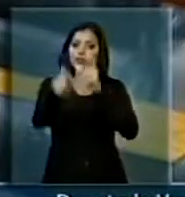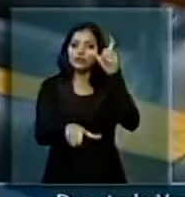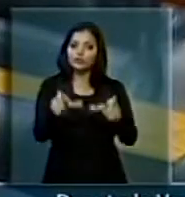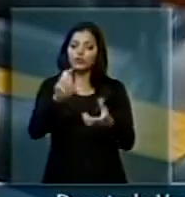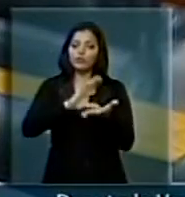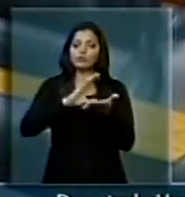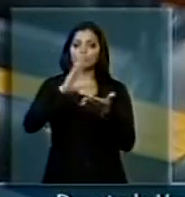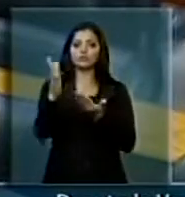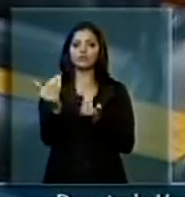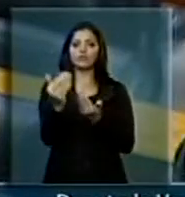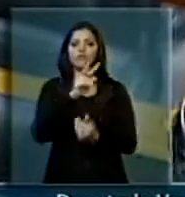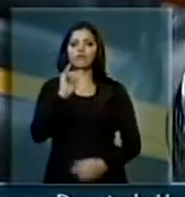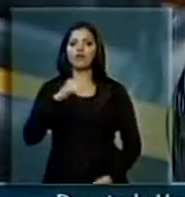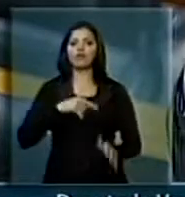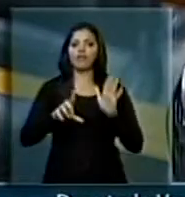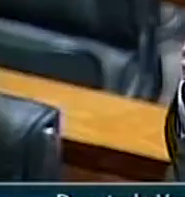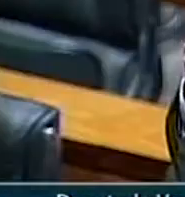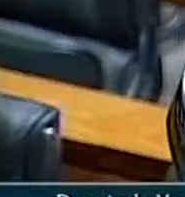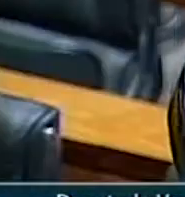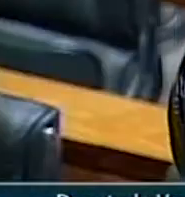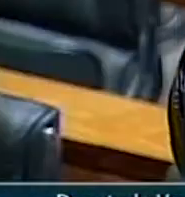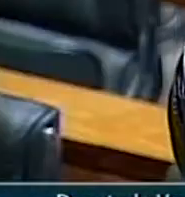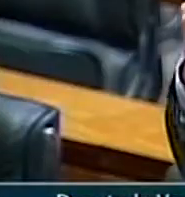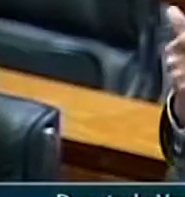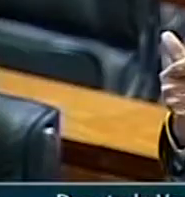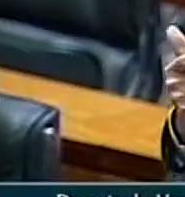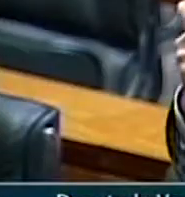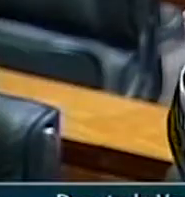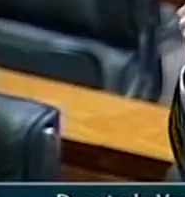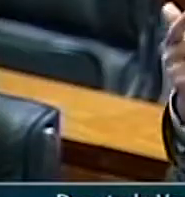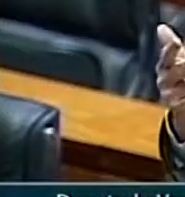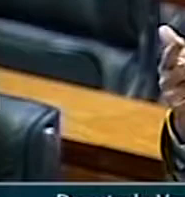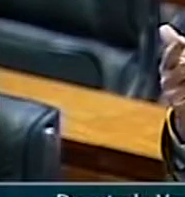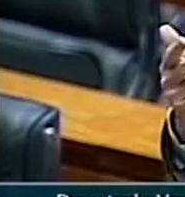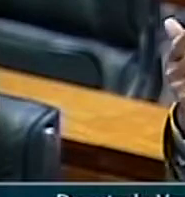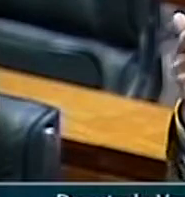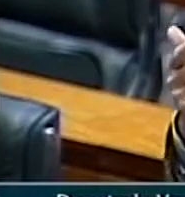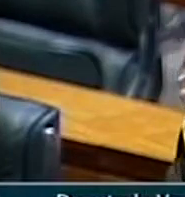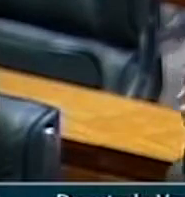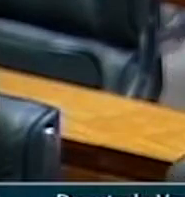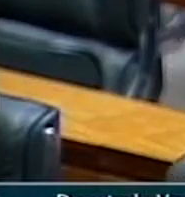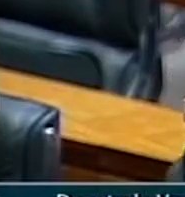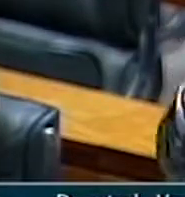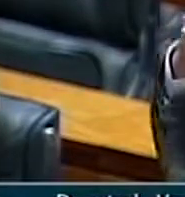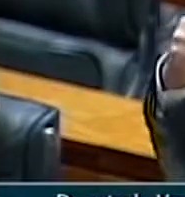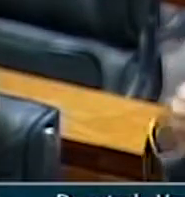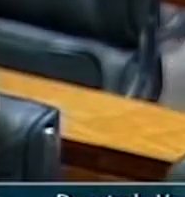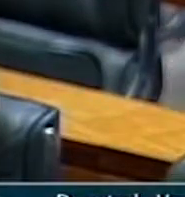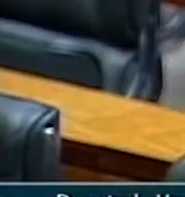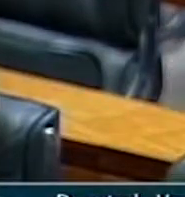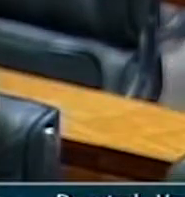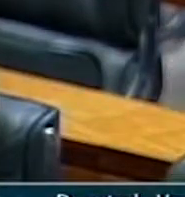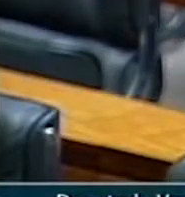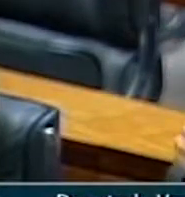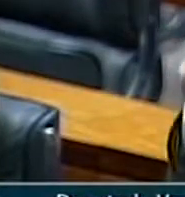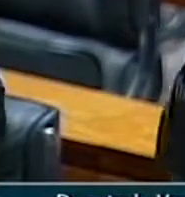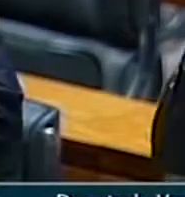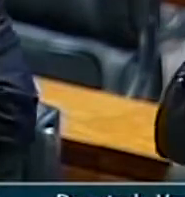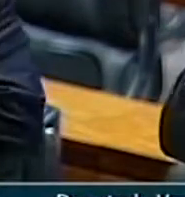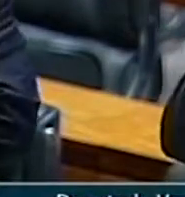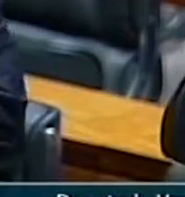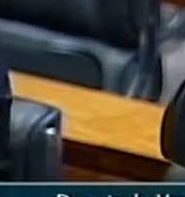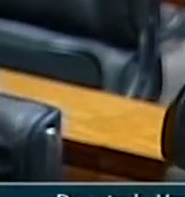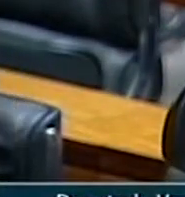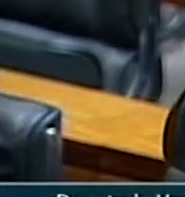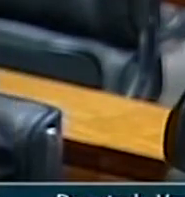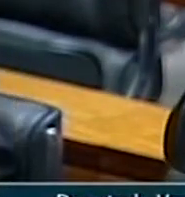Juventude será estabelecido em lei estadual, distrital ou municipal, de acordo com o seguinte. Aí estabelece as regras. Nós